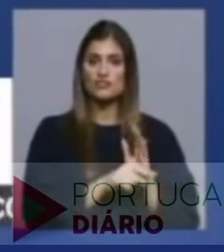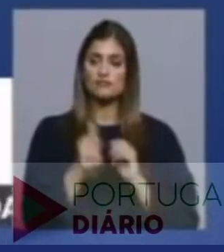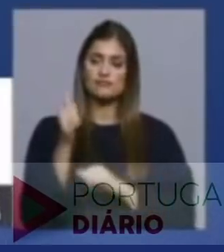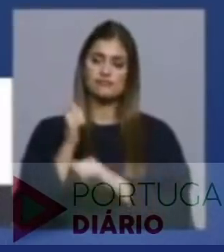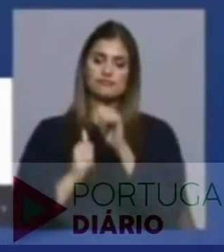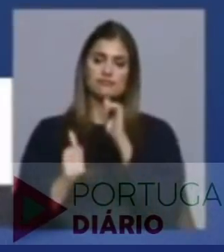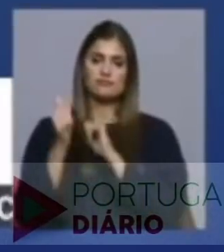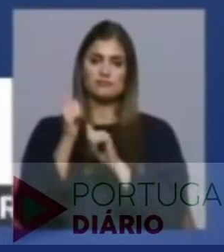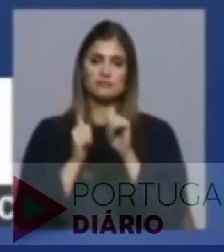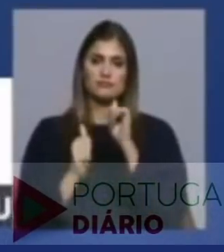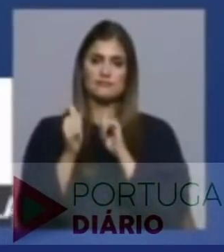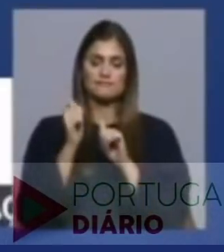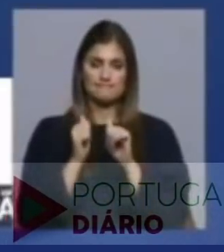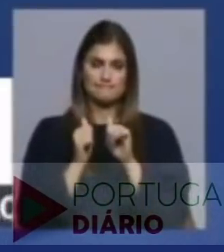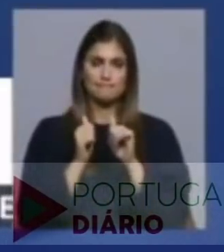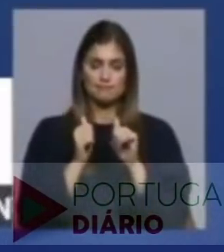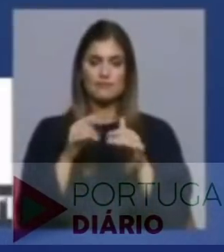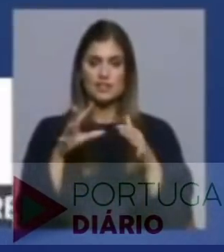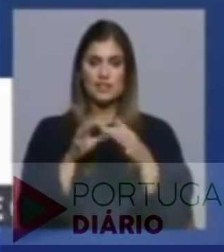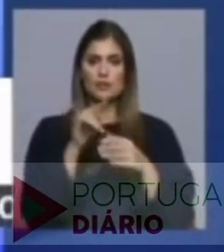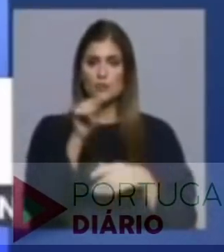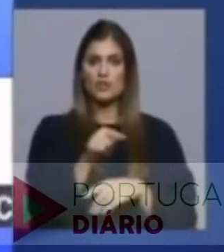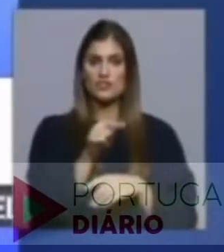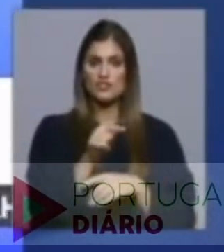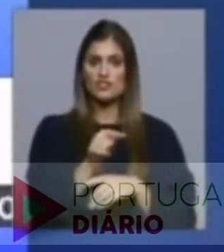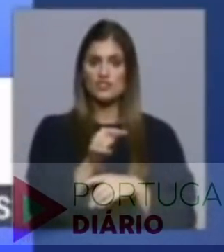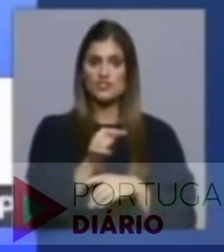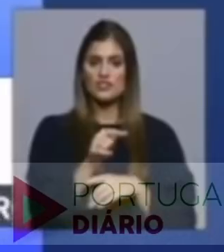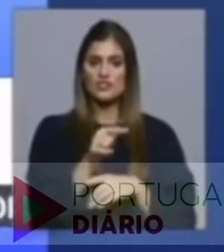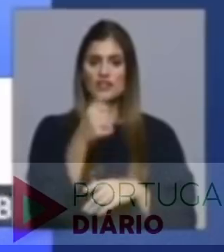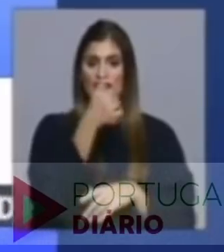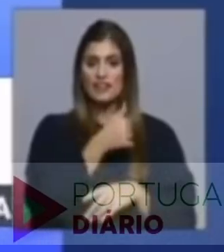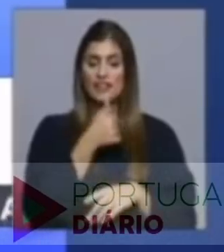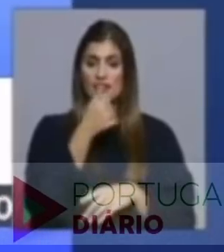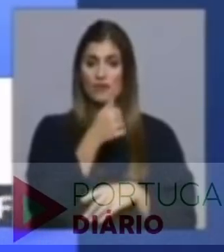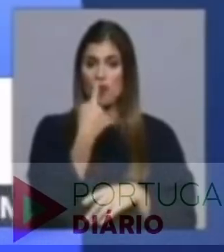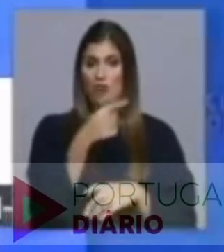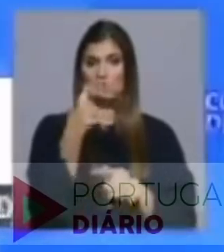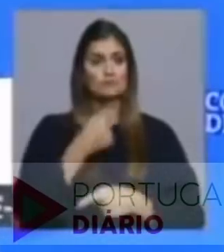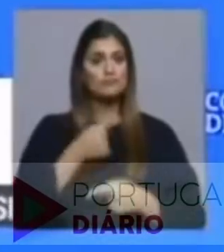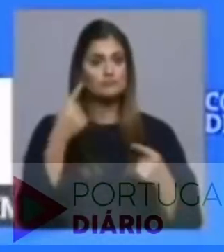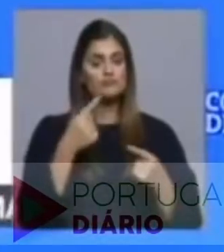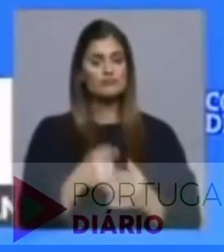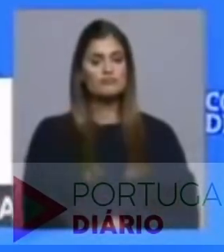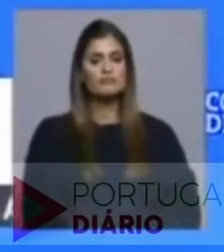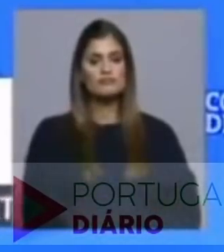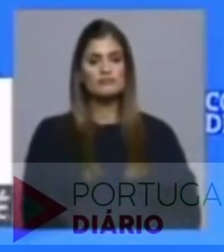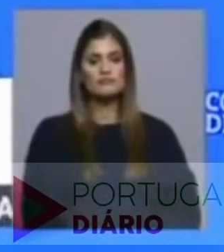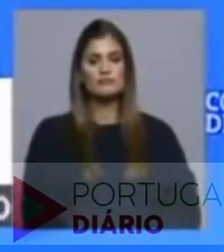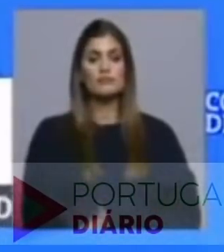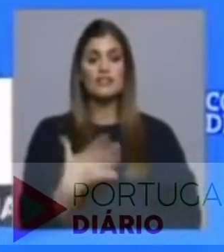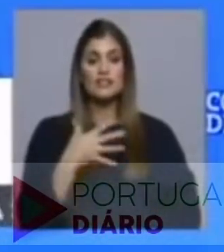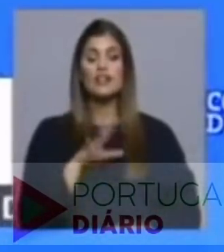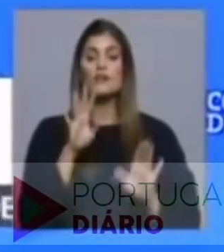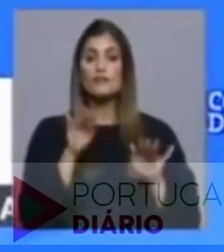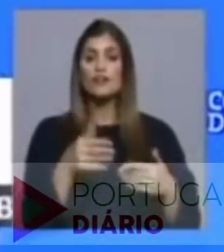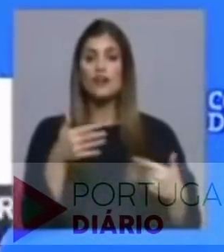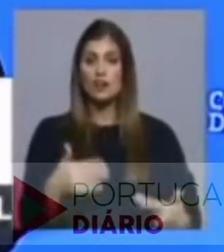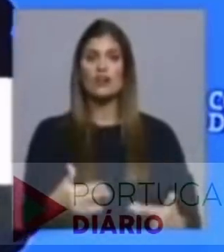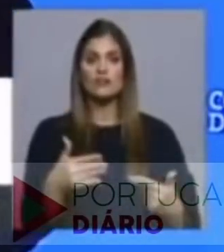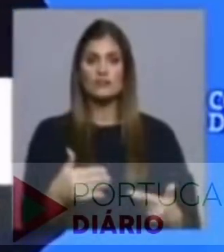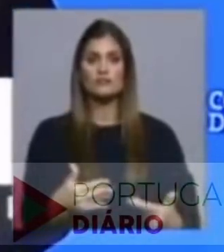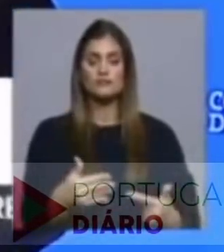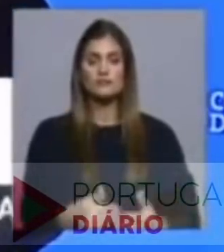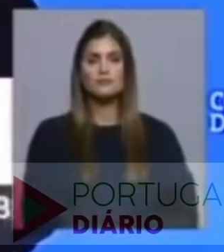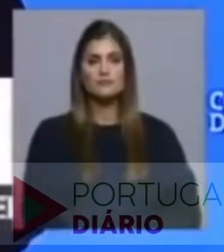regressão relativamente a este calendário que hoje temos aqui anunciado. Queria terminar